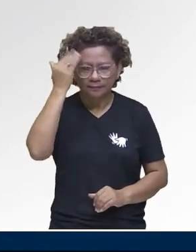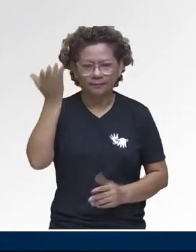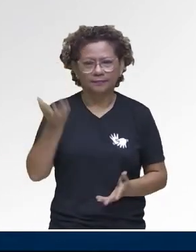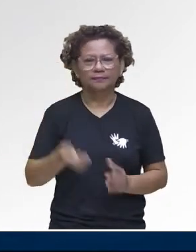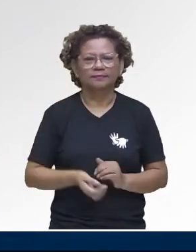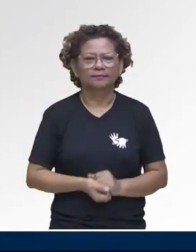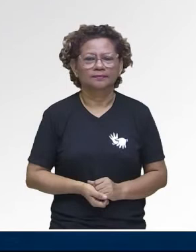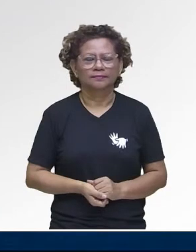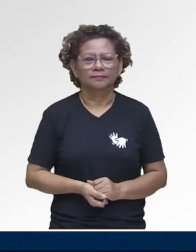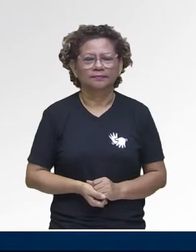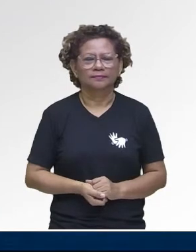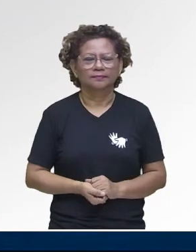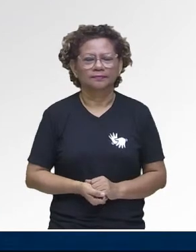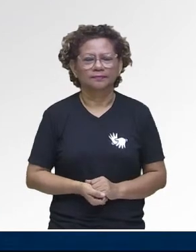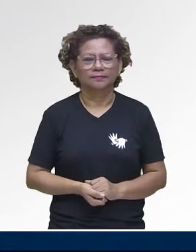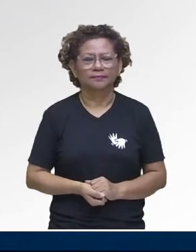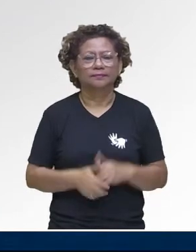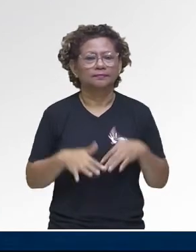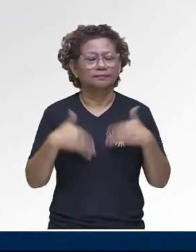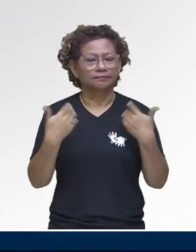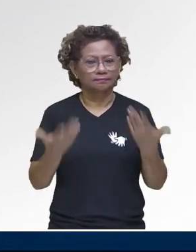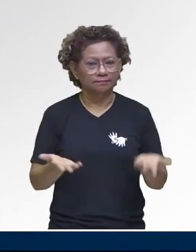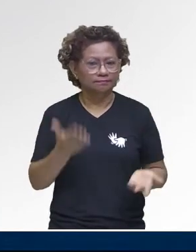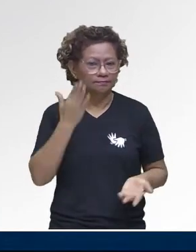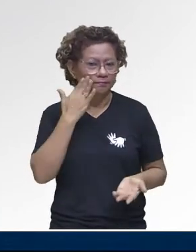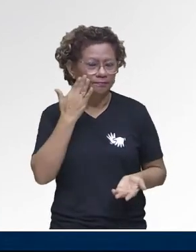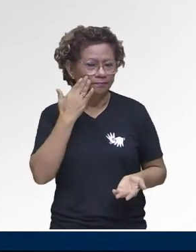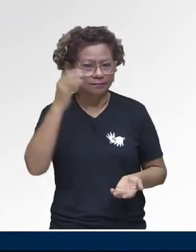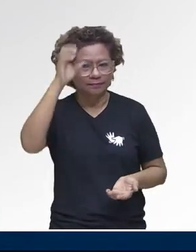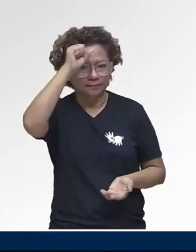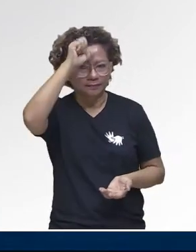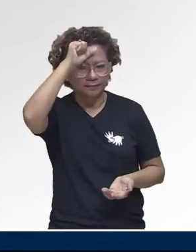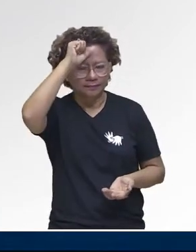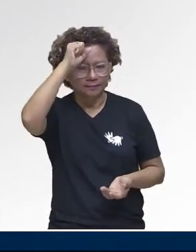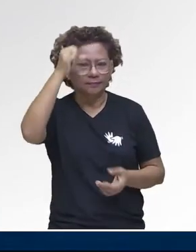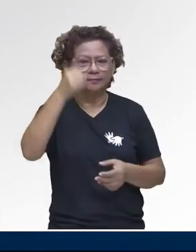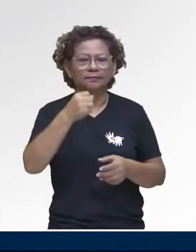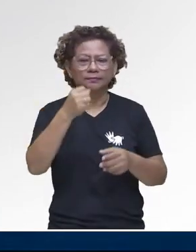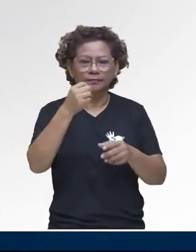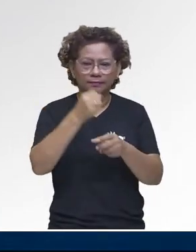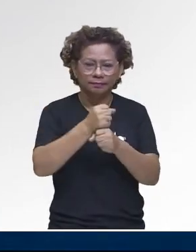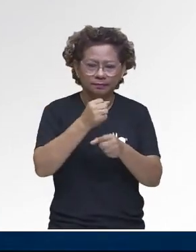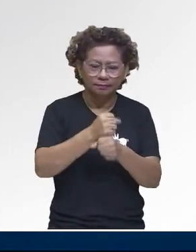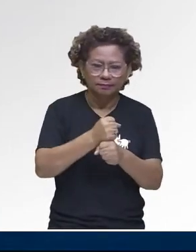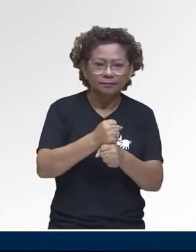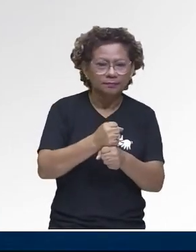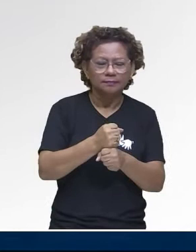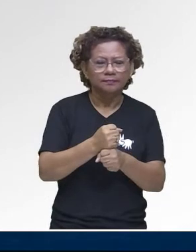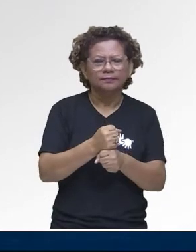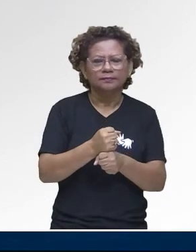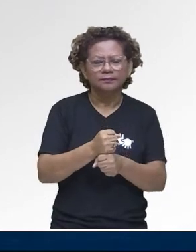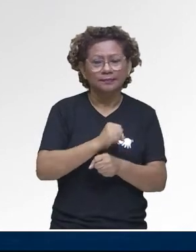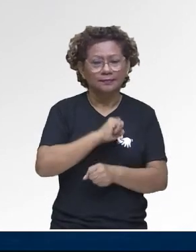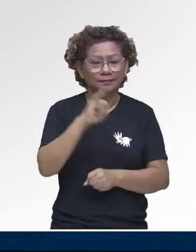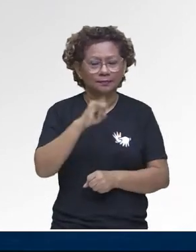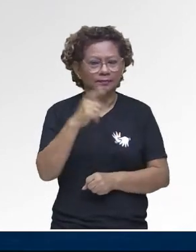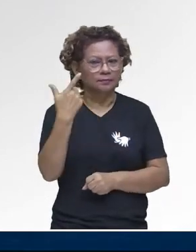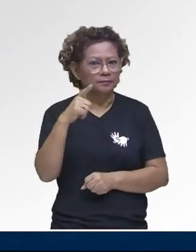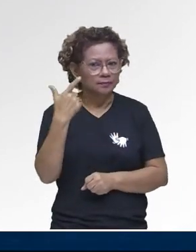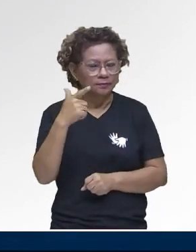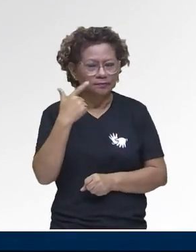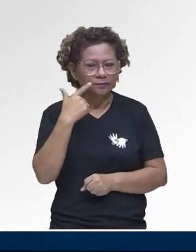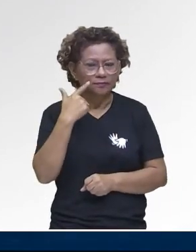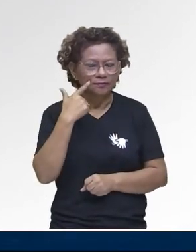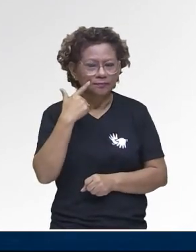bem, nós vimos então aqui os nossos cálculos, o algoritmo da adição dos números decimais. Lembrando, se não houver, né, a possibilidade